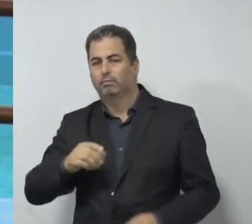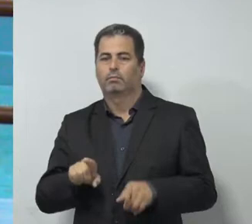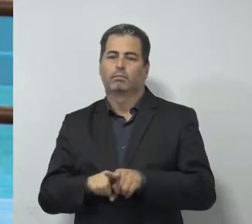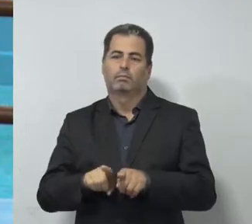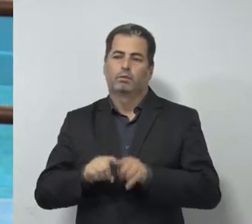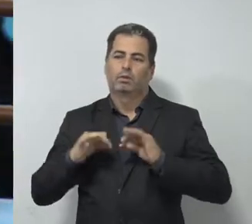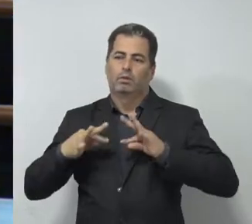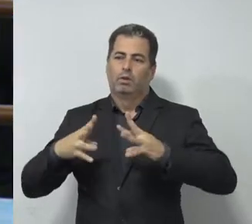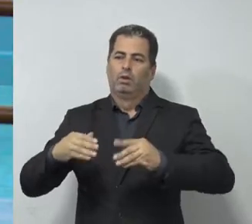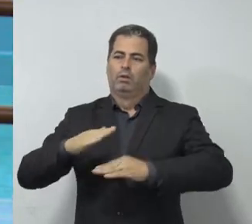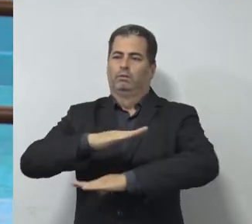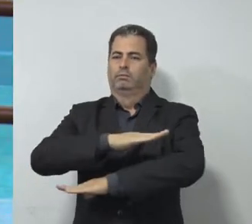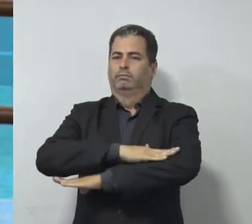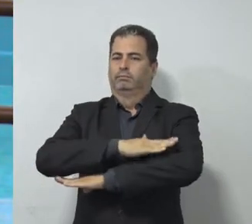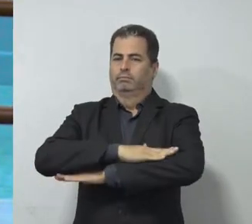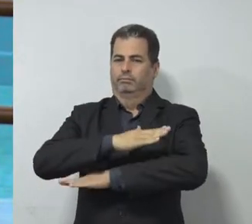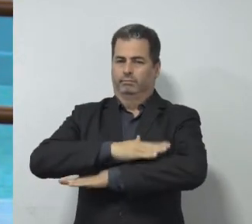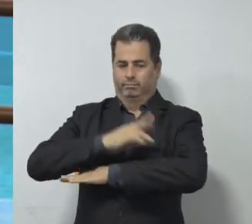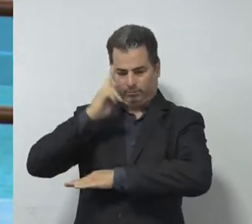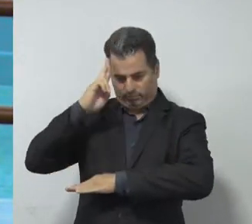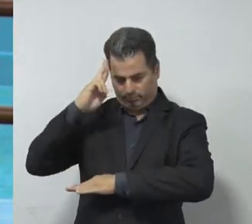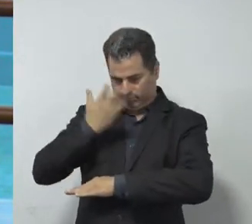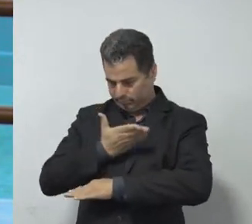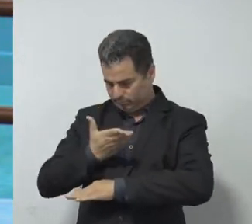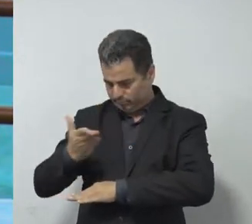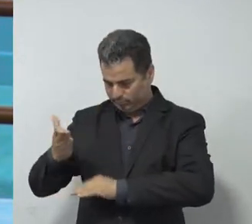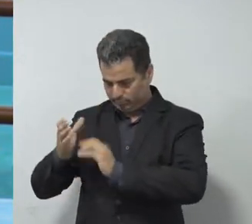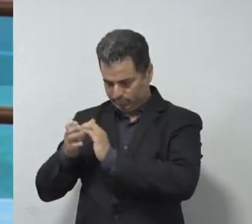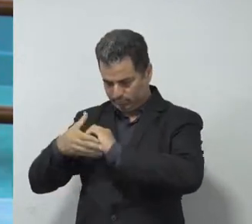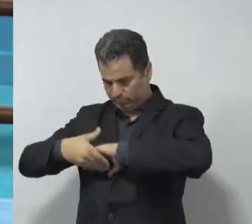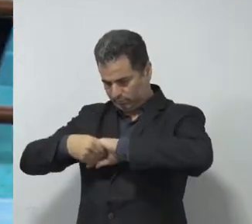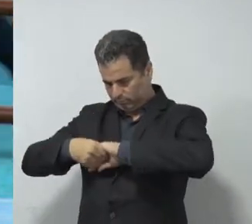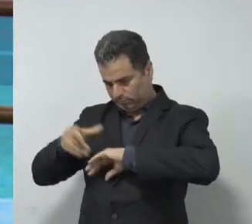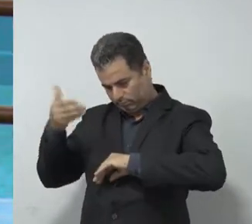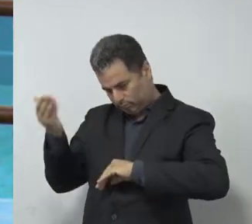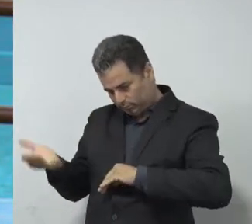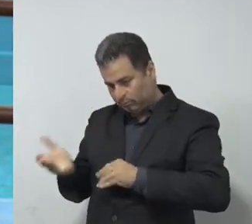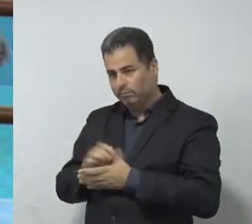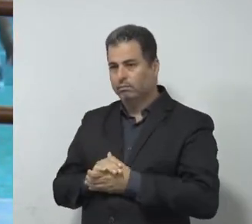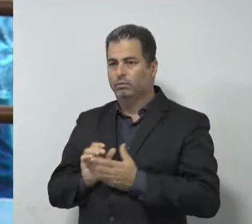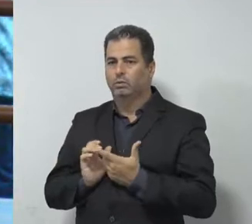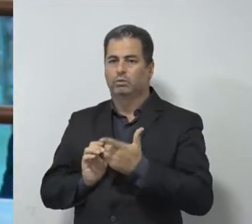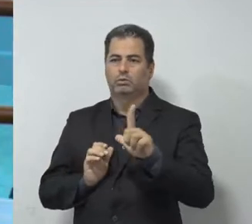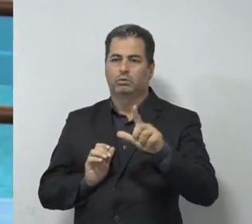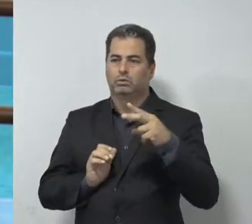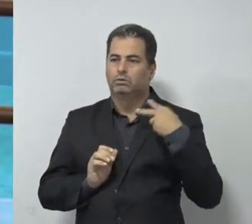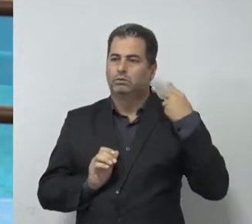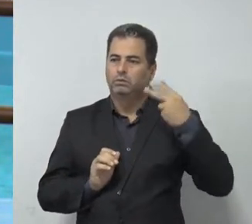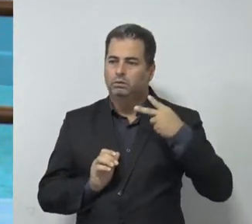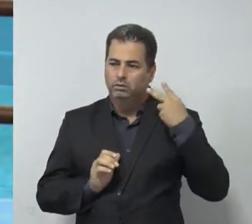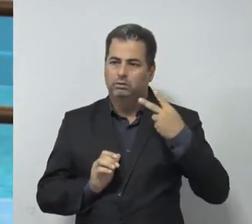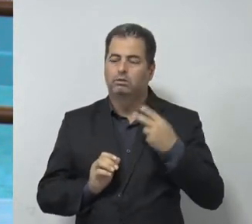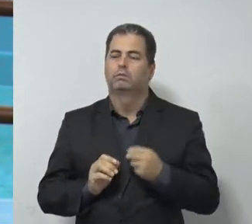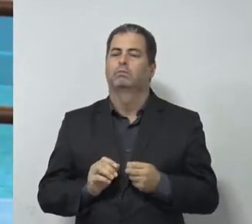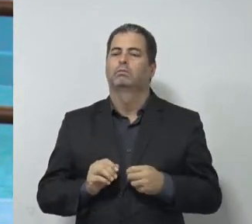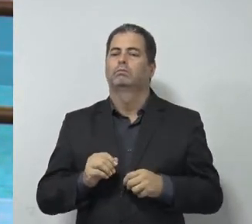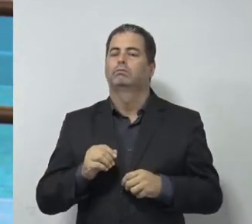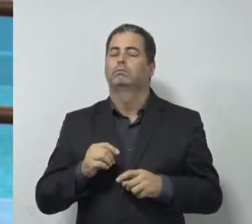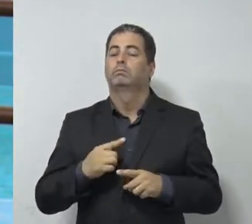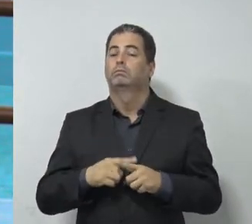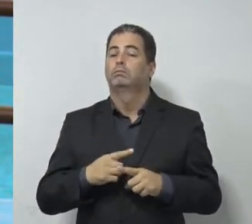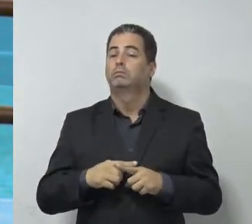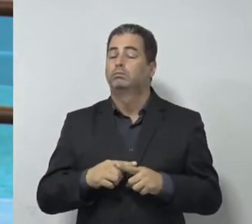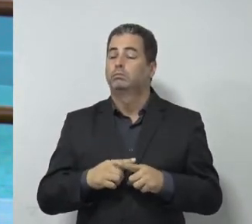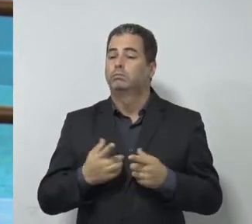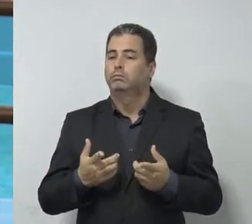todos da mesa, eu cumprimento na pessoa do senhor. Os demais vereadores, por terem, né,